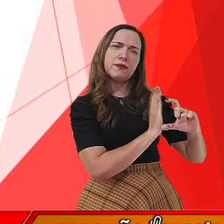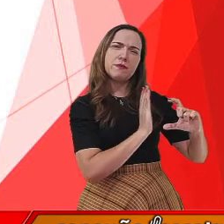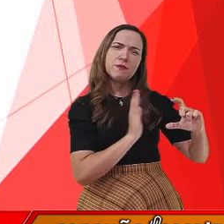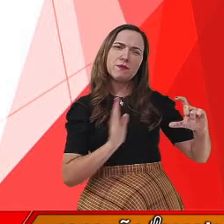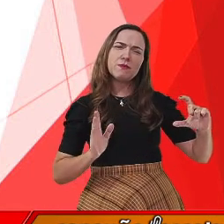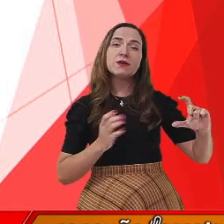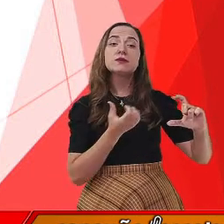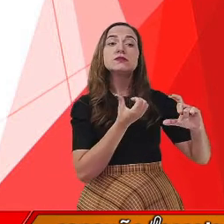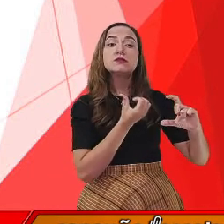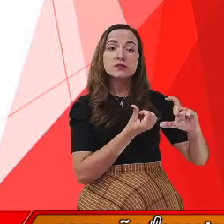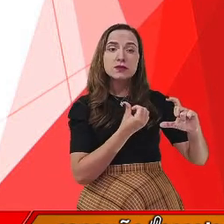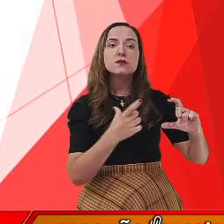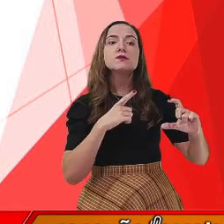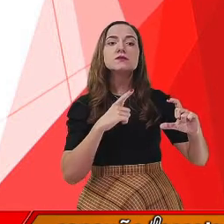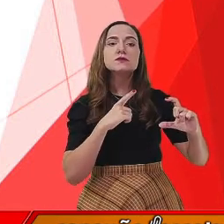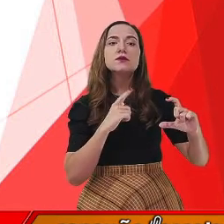6,